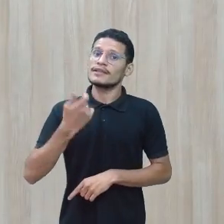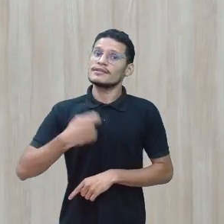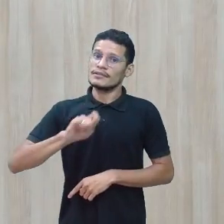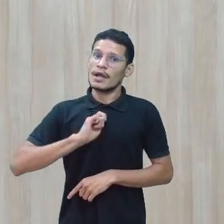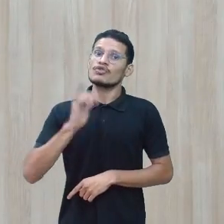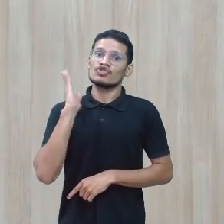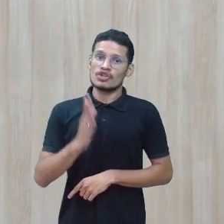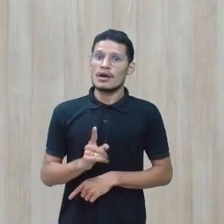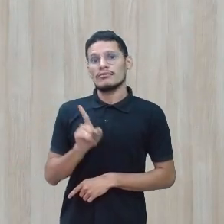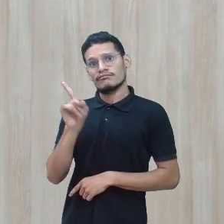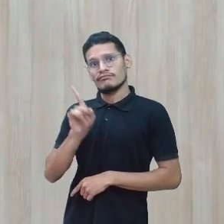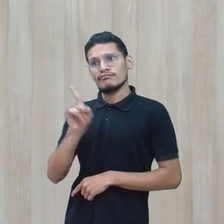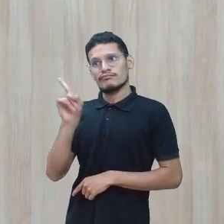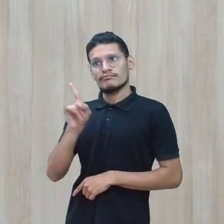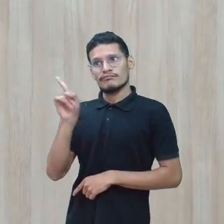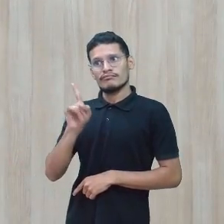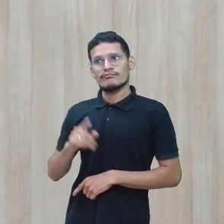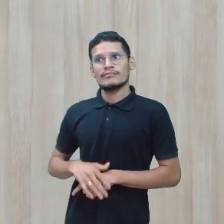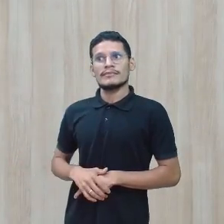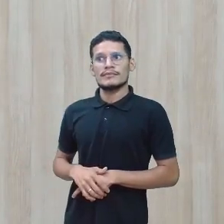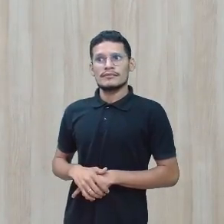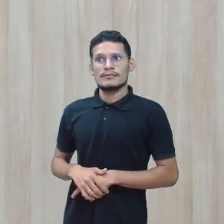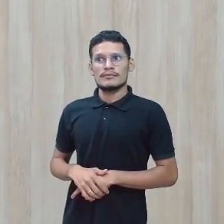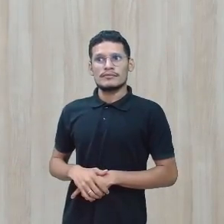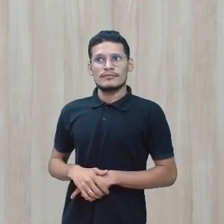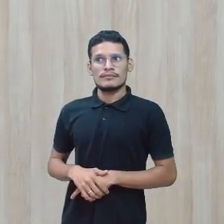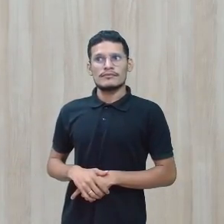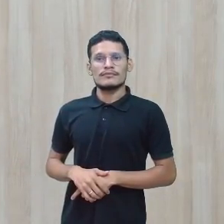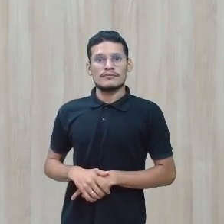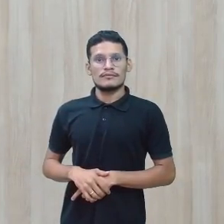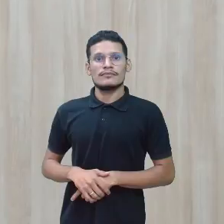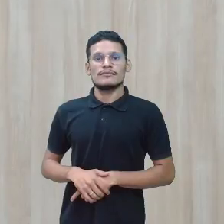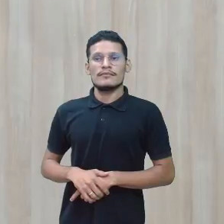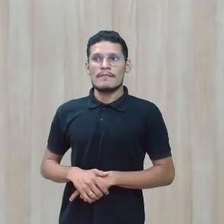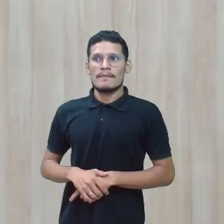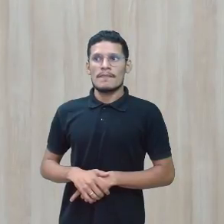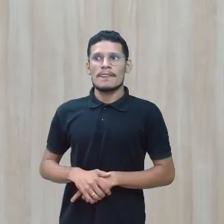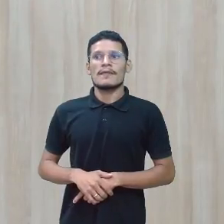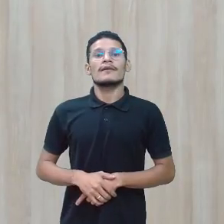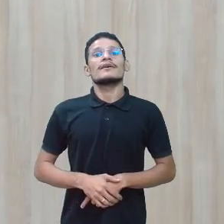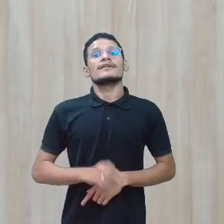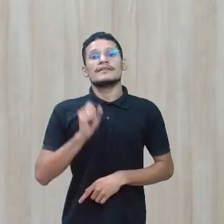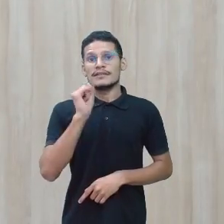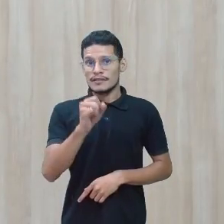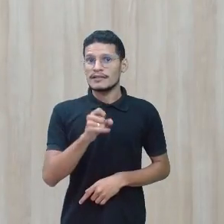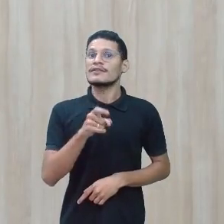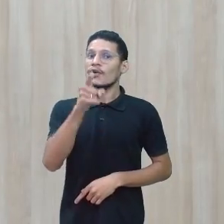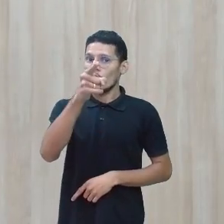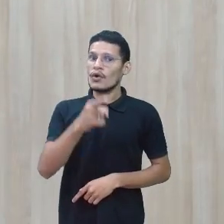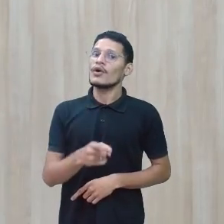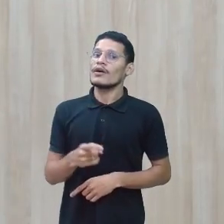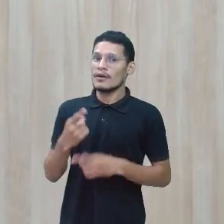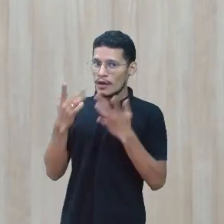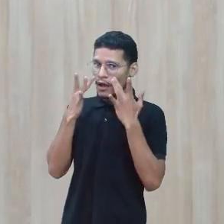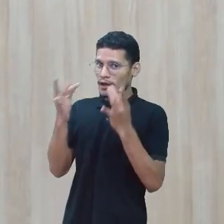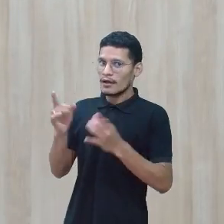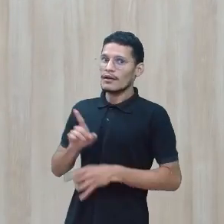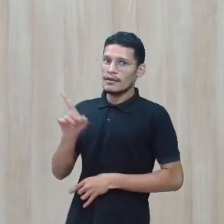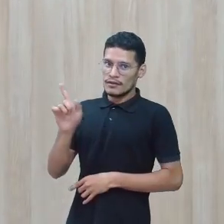sinal, né? O meu sinal é Revoredo. Então, fique esperto aí.